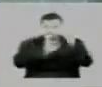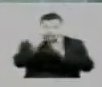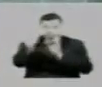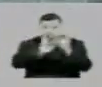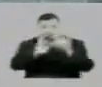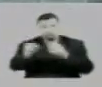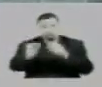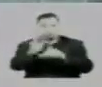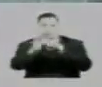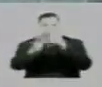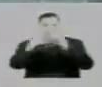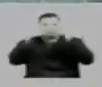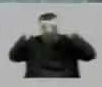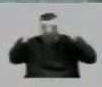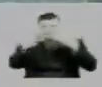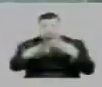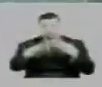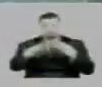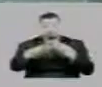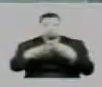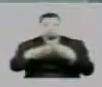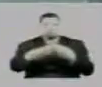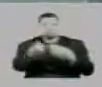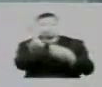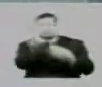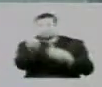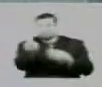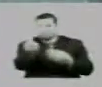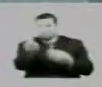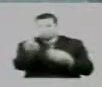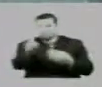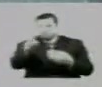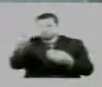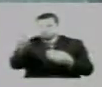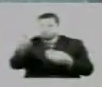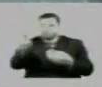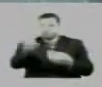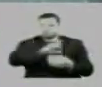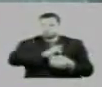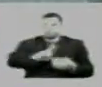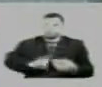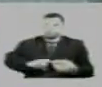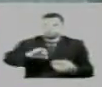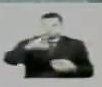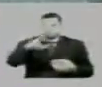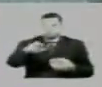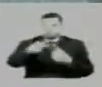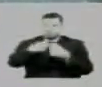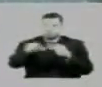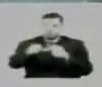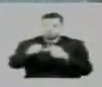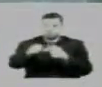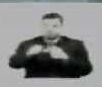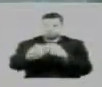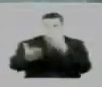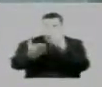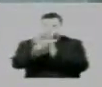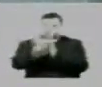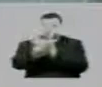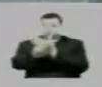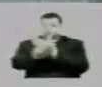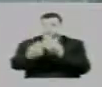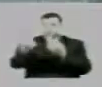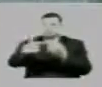projeto. Primeira explicação, os 600 milhões de reais, deputado Zé Ricardo, estão